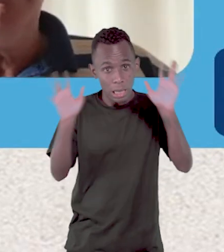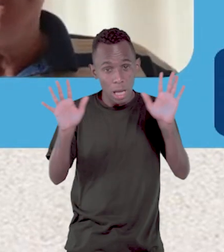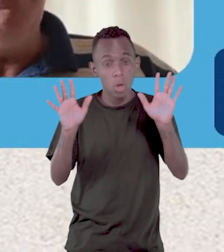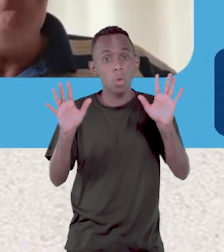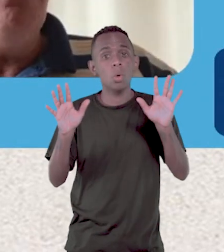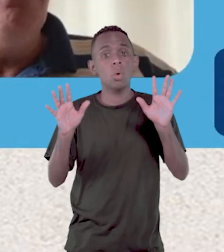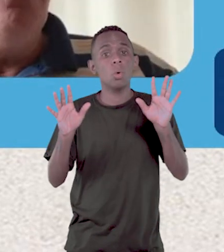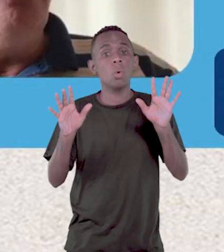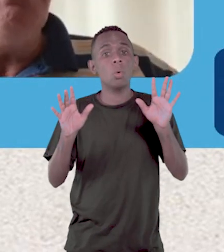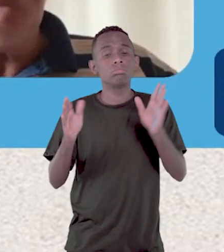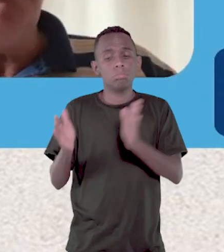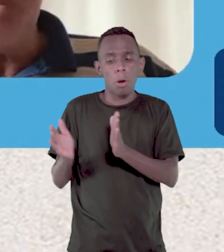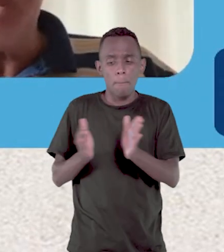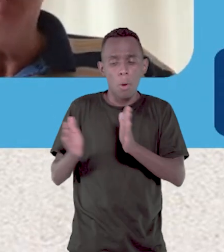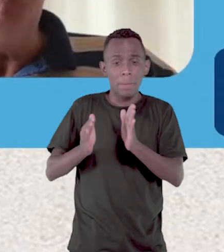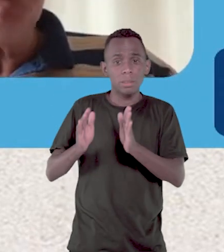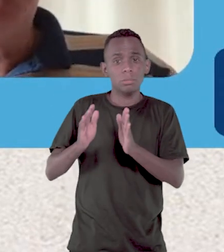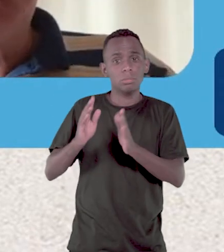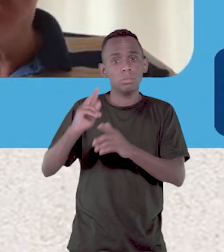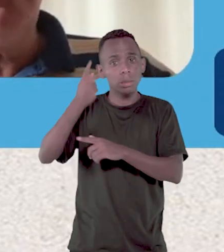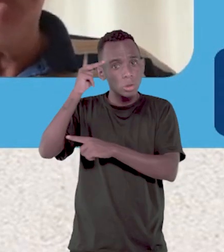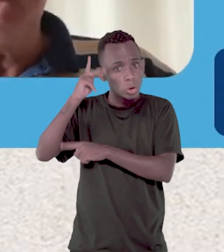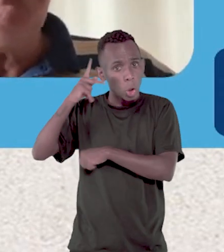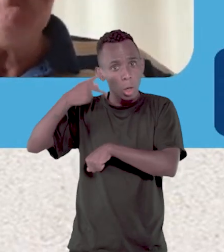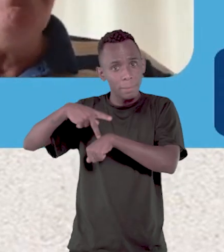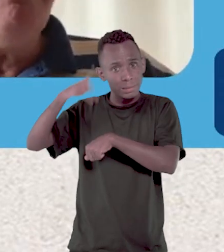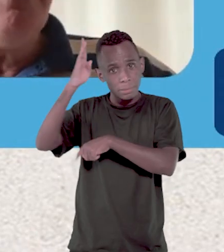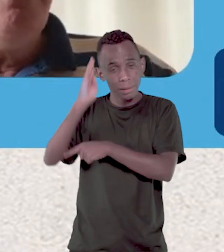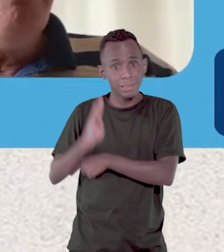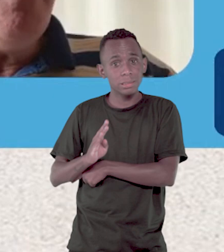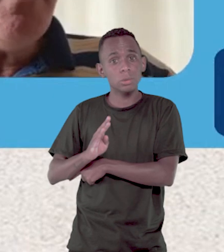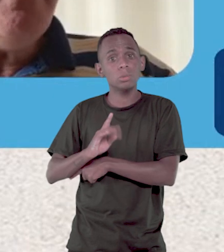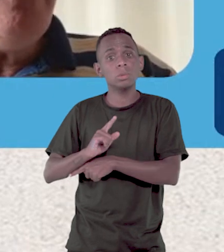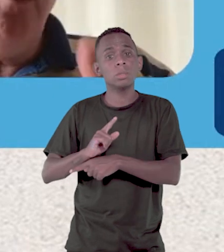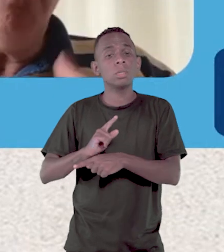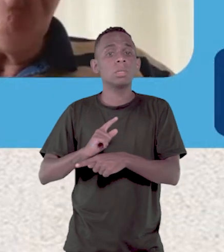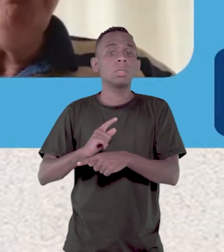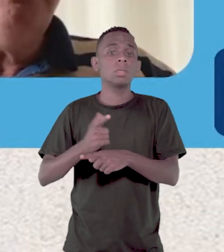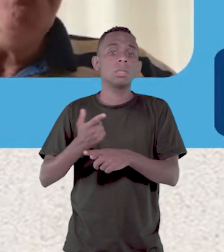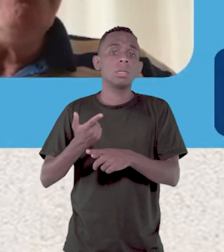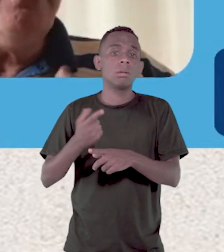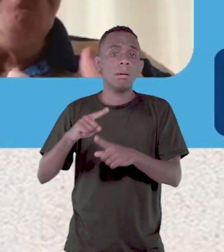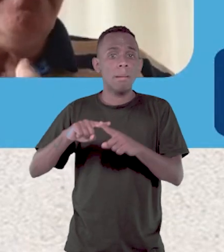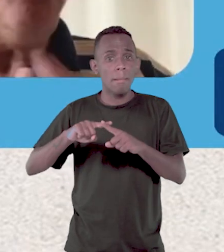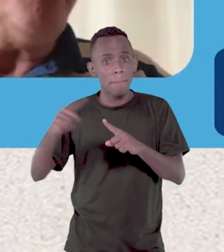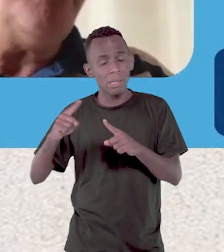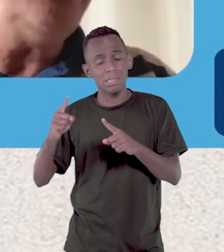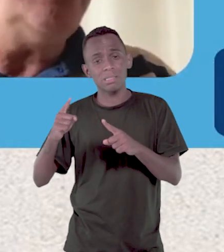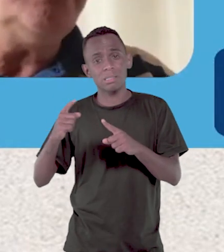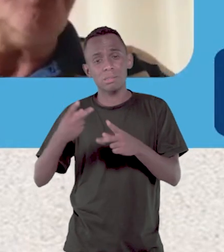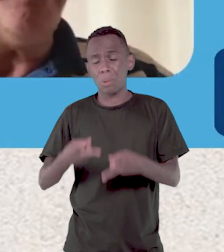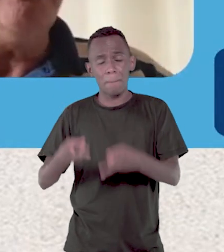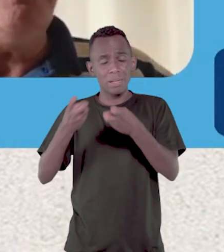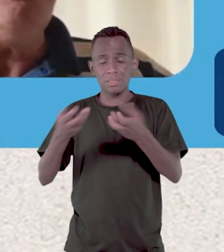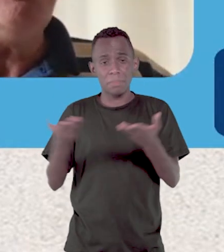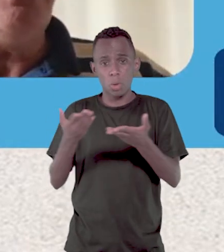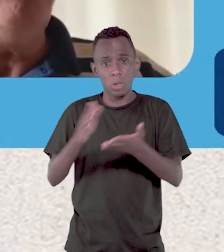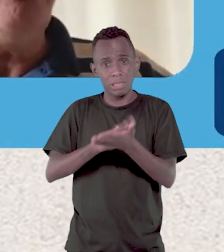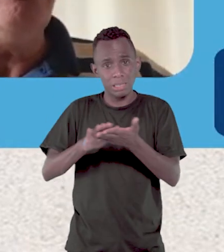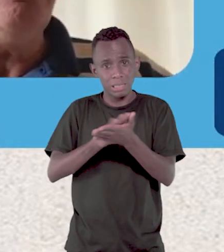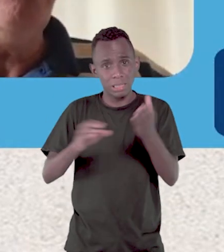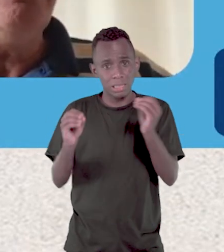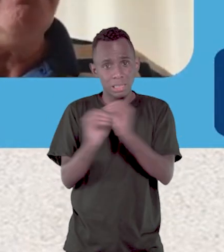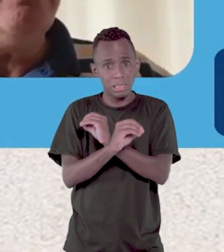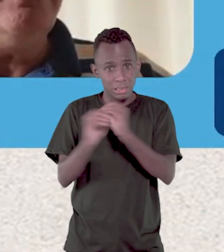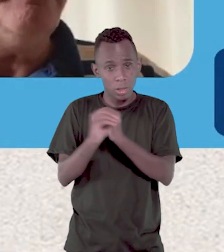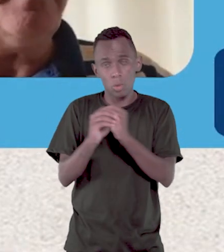compreender, né, um determinado momento da história brasileira, mas do ponto de vista que normalmente não está presente, que é